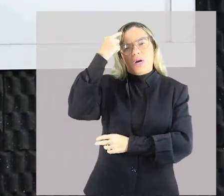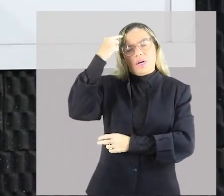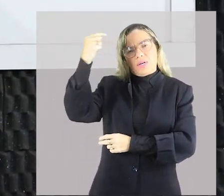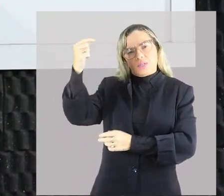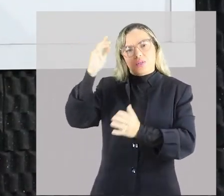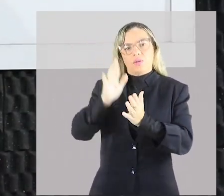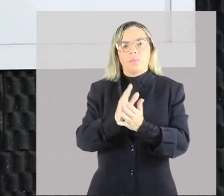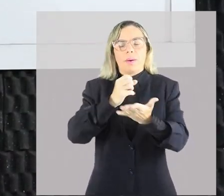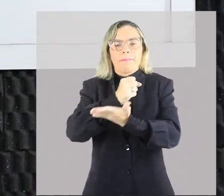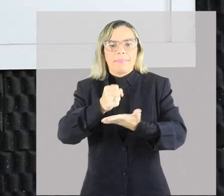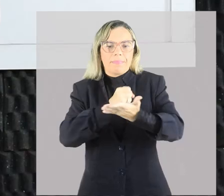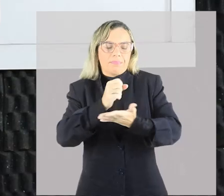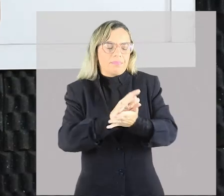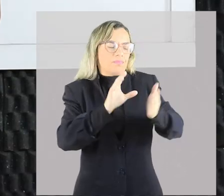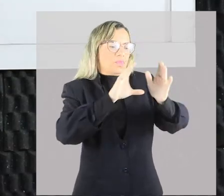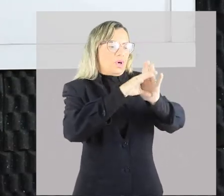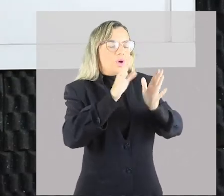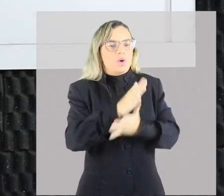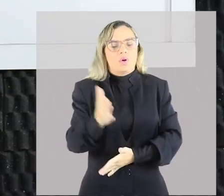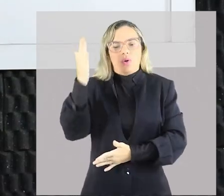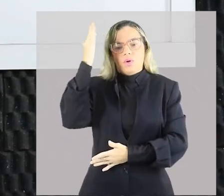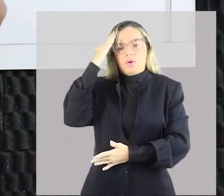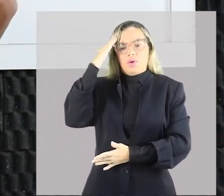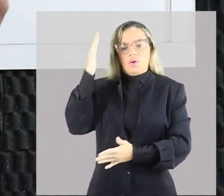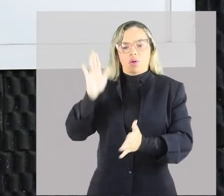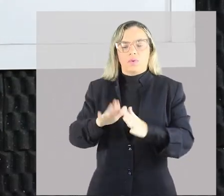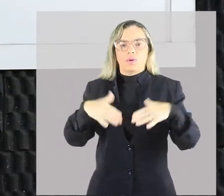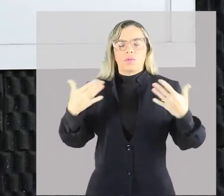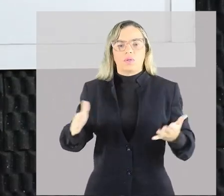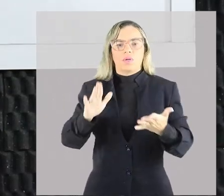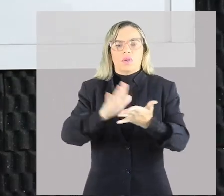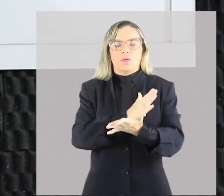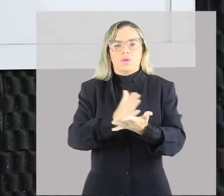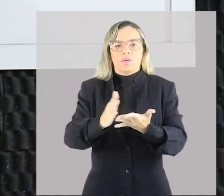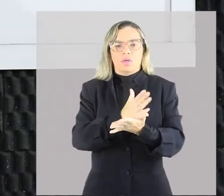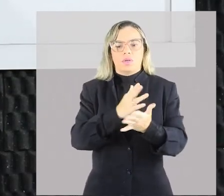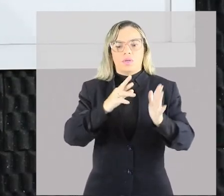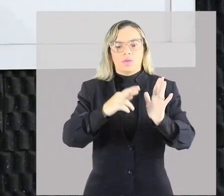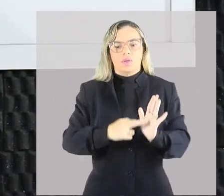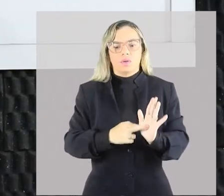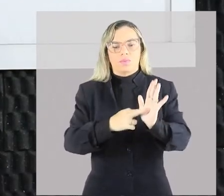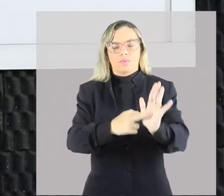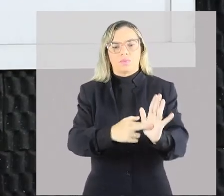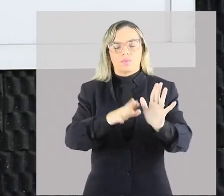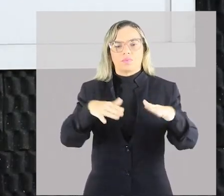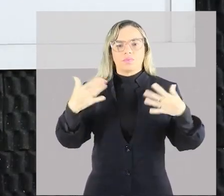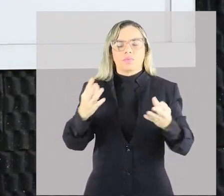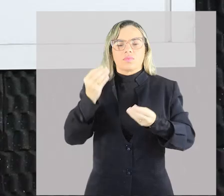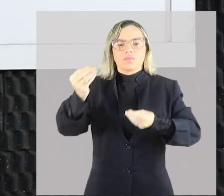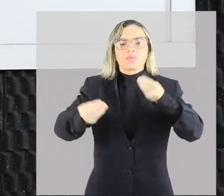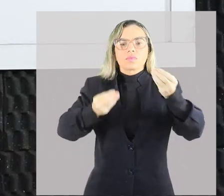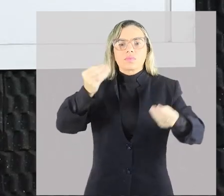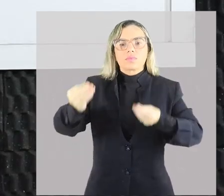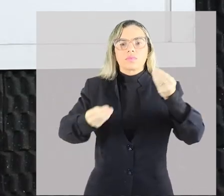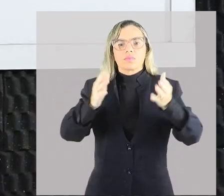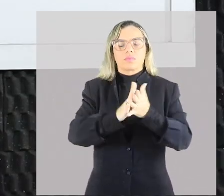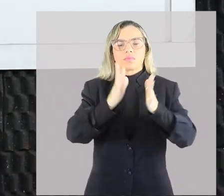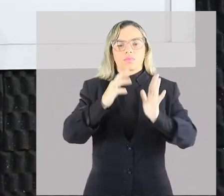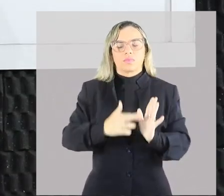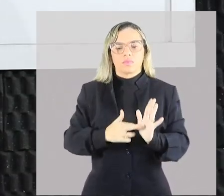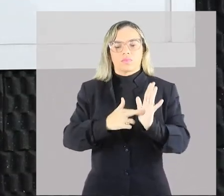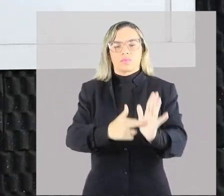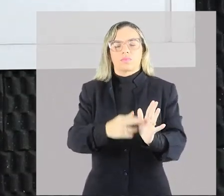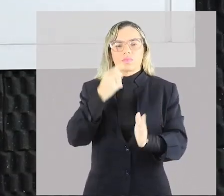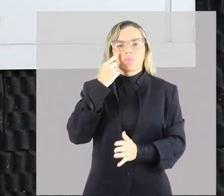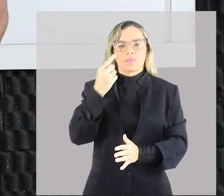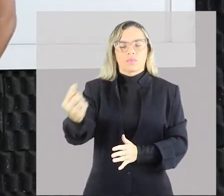noção, para a gente entender o que é. E existem algumas formas de representação. Como é que eu represento, como é que